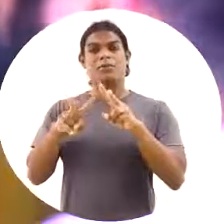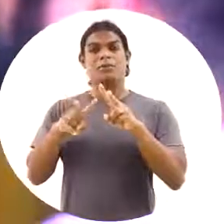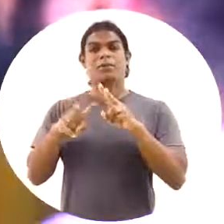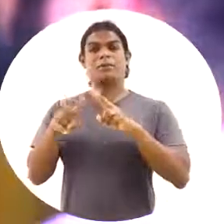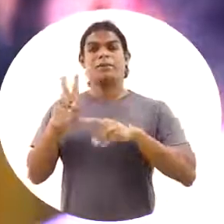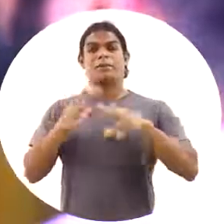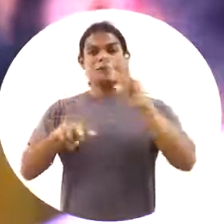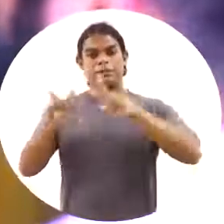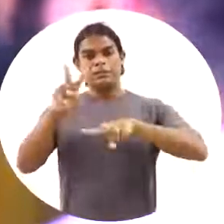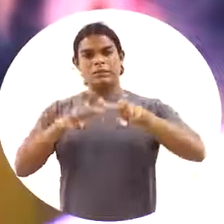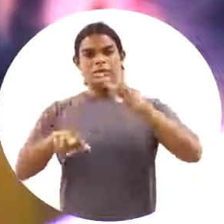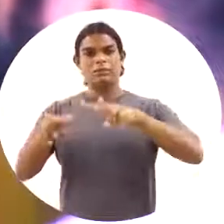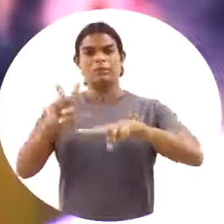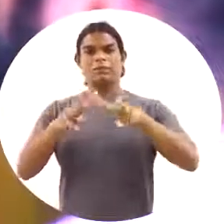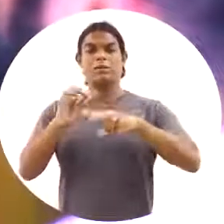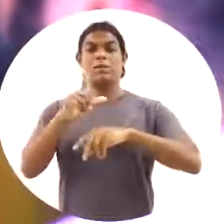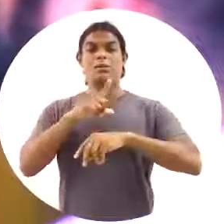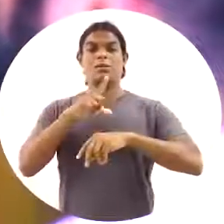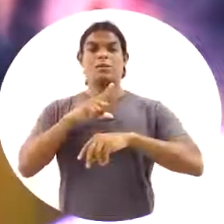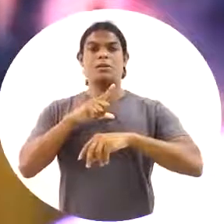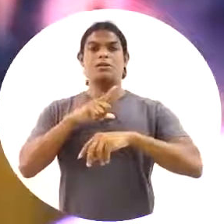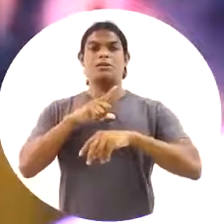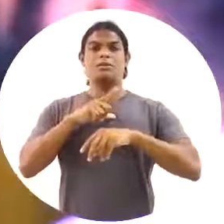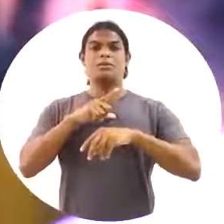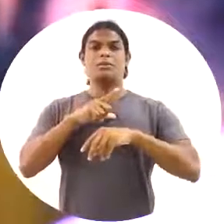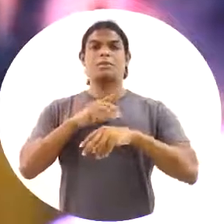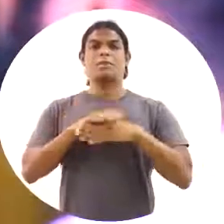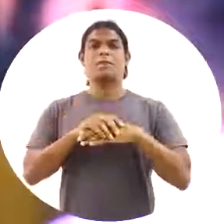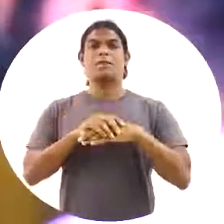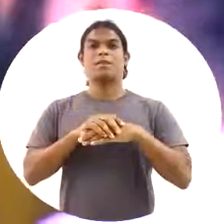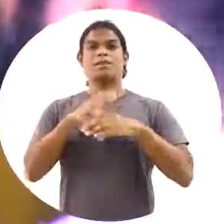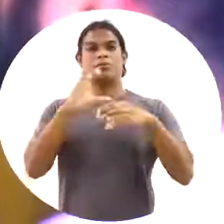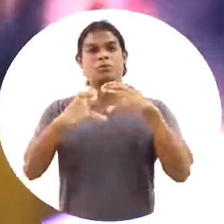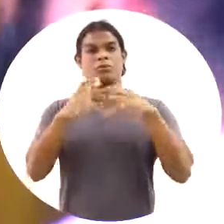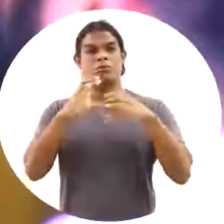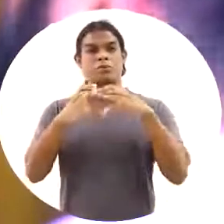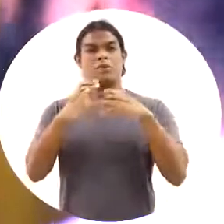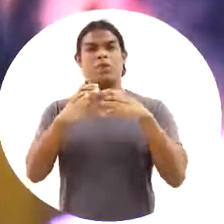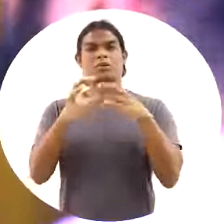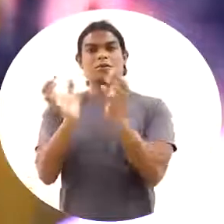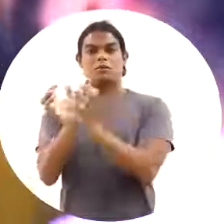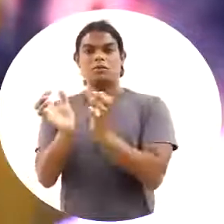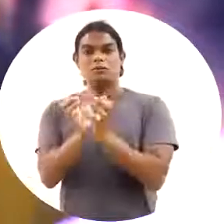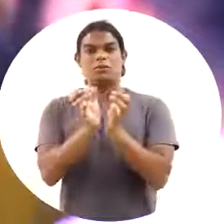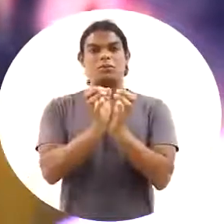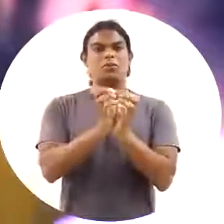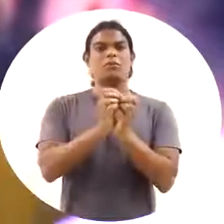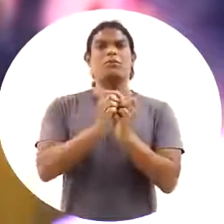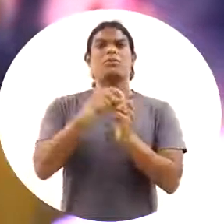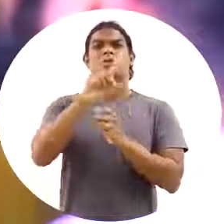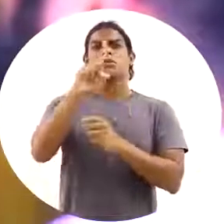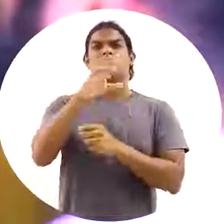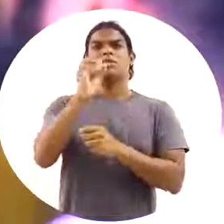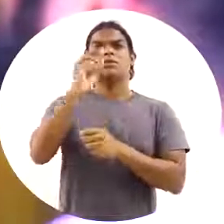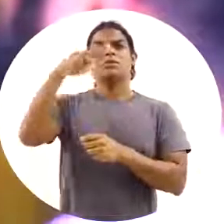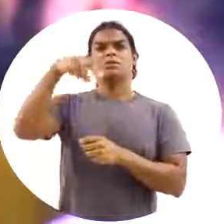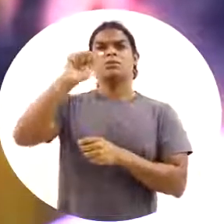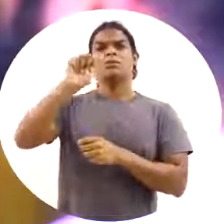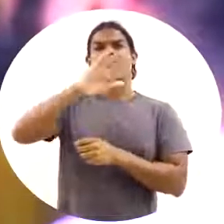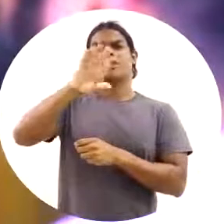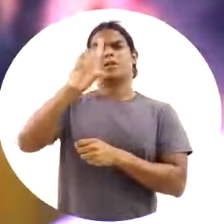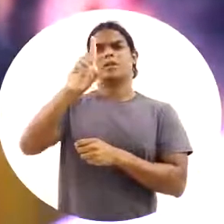por exemplo, eu tenho conexão com grupos da Zona da Mata, de Maracatu, né? Grupos que trabalham, e